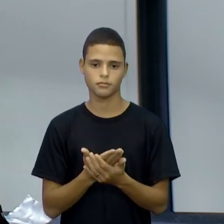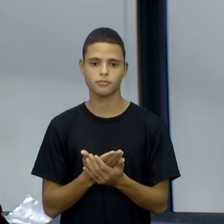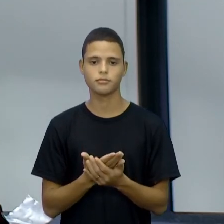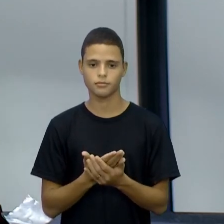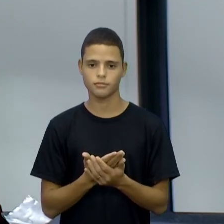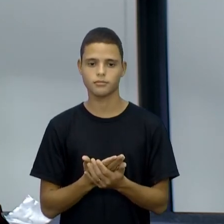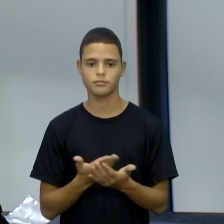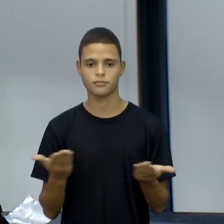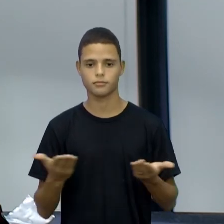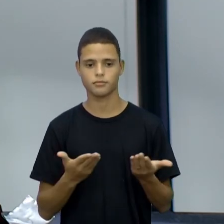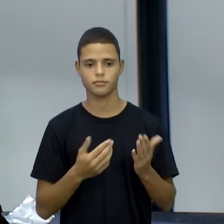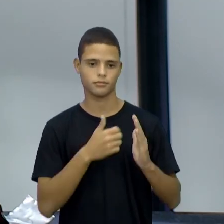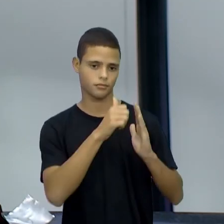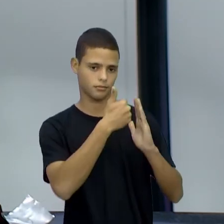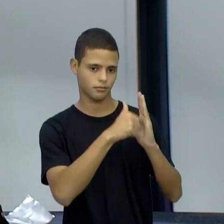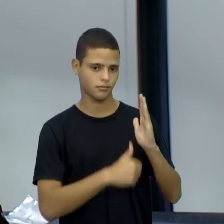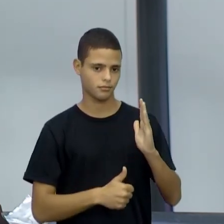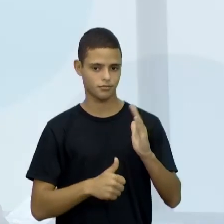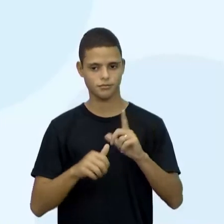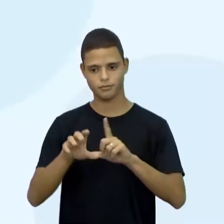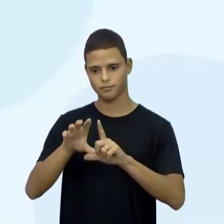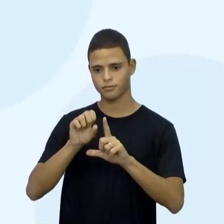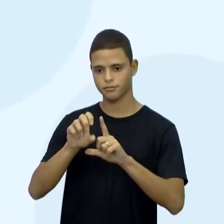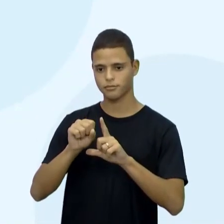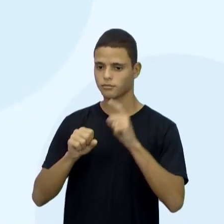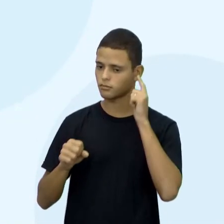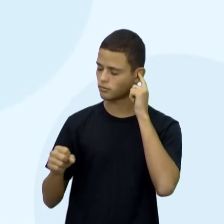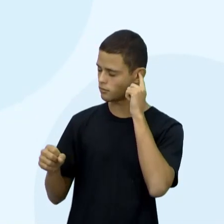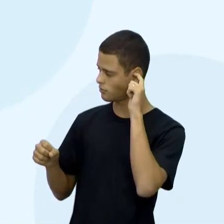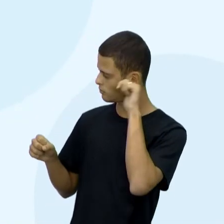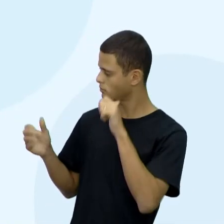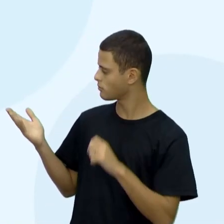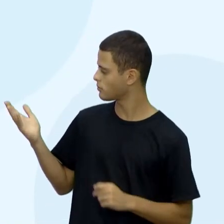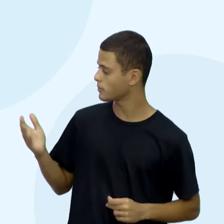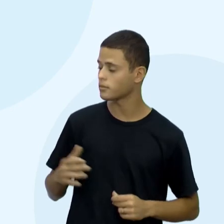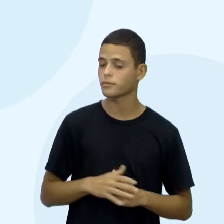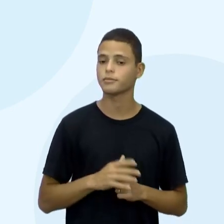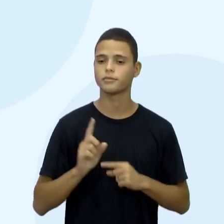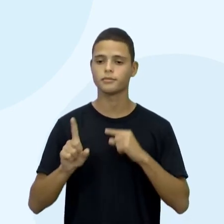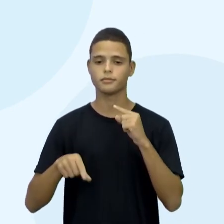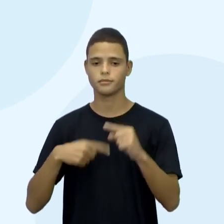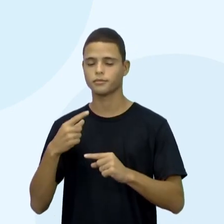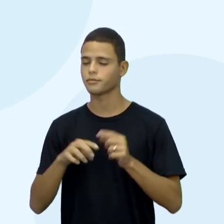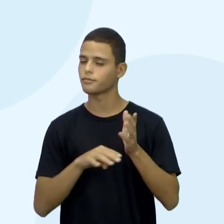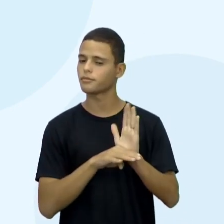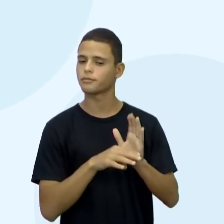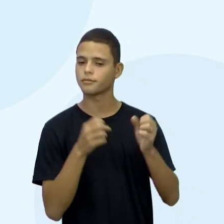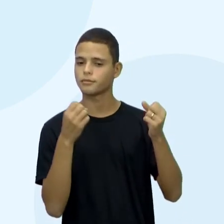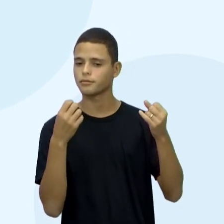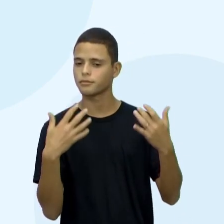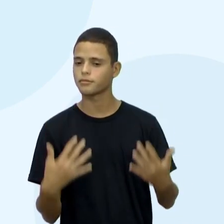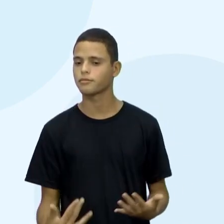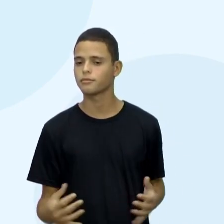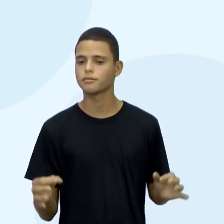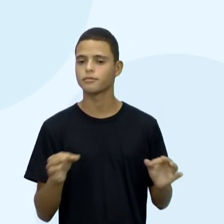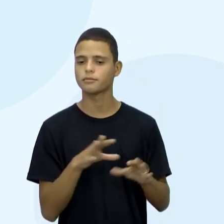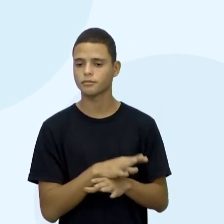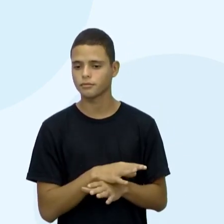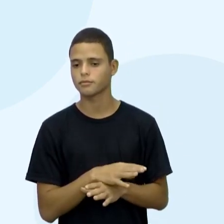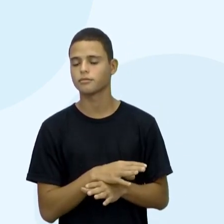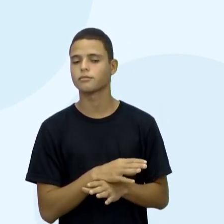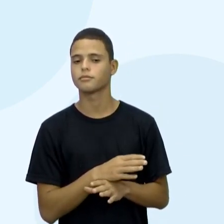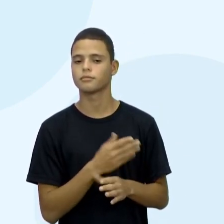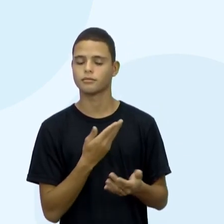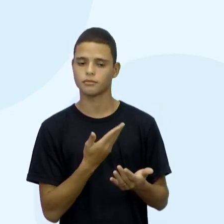diretor vai colocar para vocês a avaliação na lousa, e no próximo vídeo a gente vai finalizar a nossa